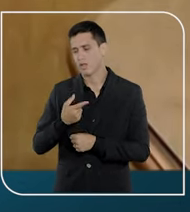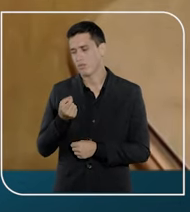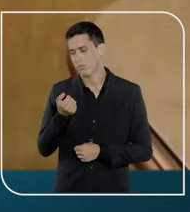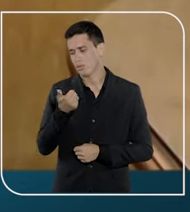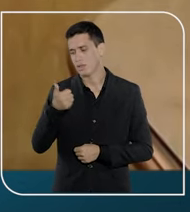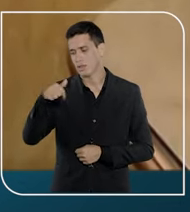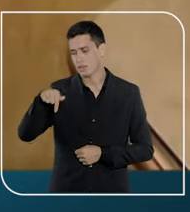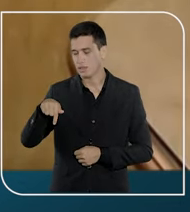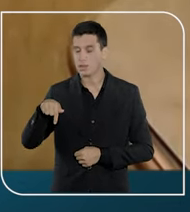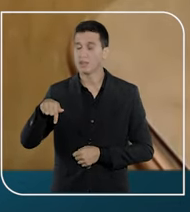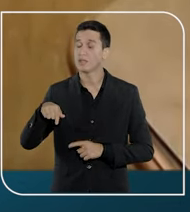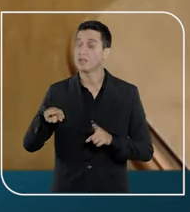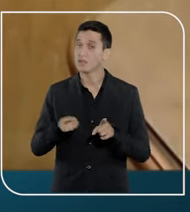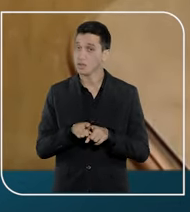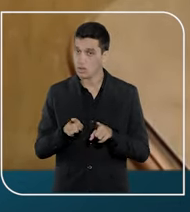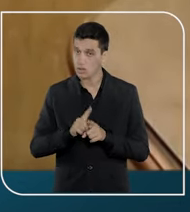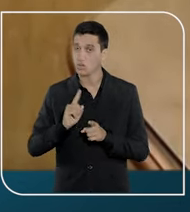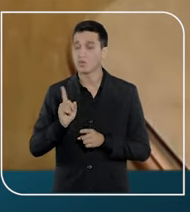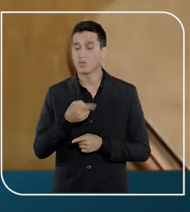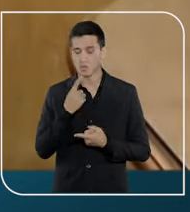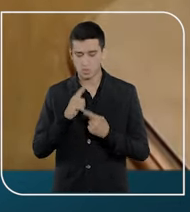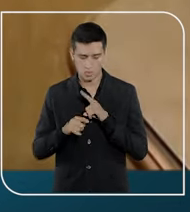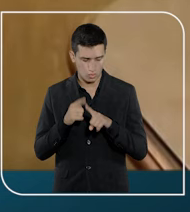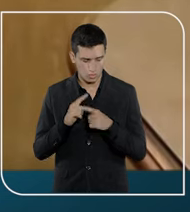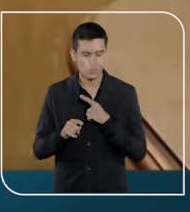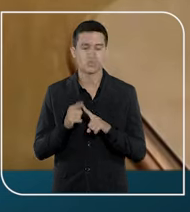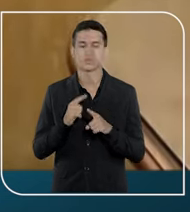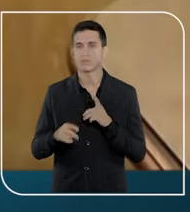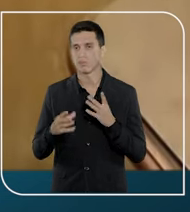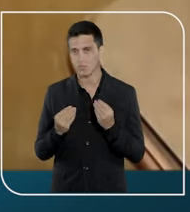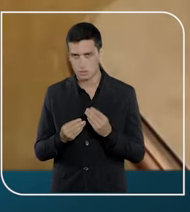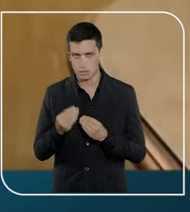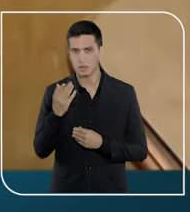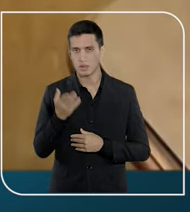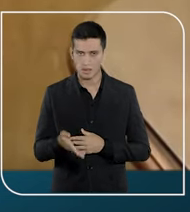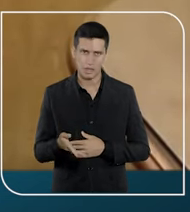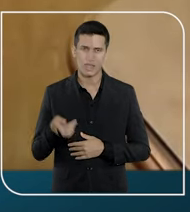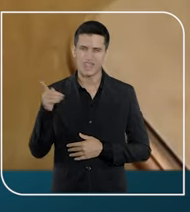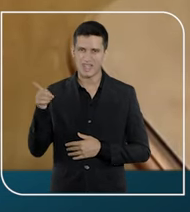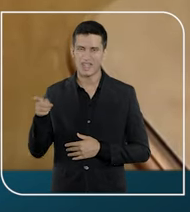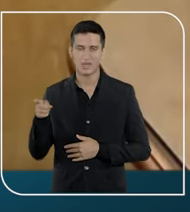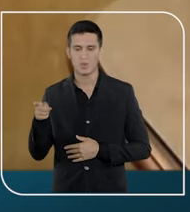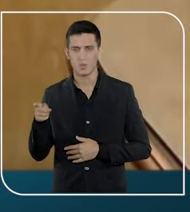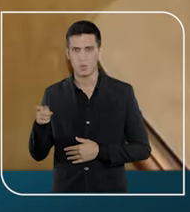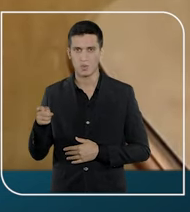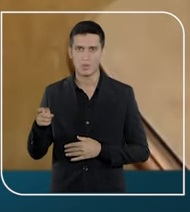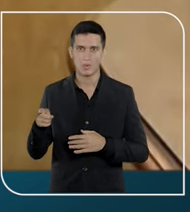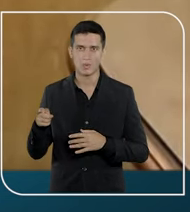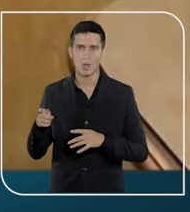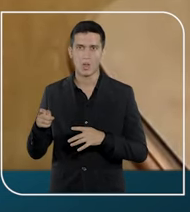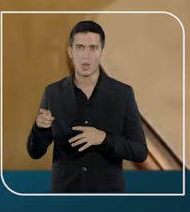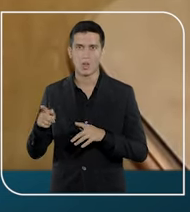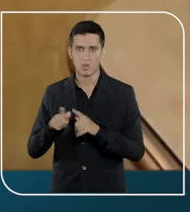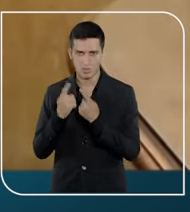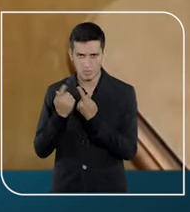inclusive nós discutimos muito sobre isso naquele grupo que temos dos professores lá,